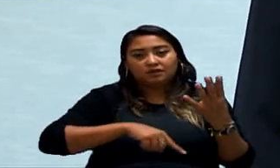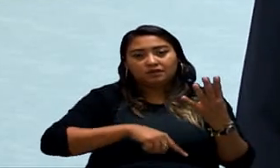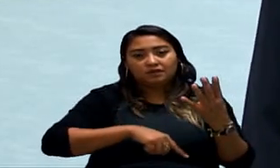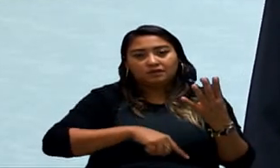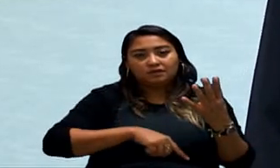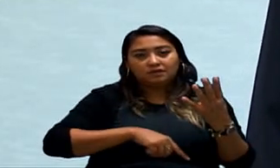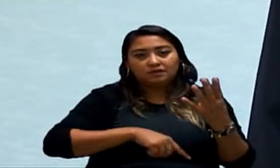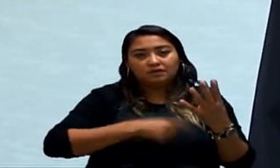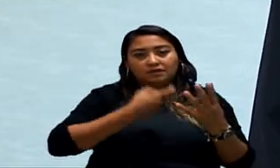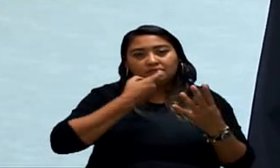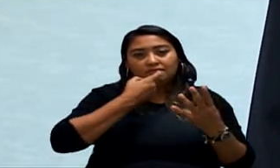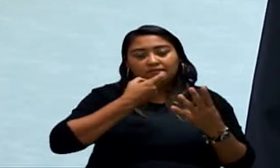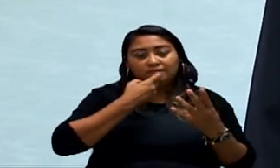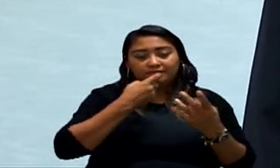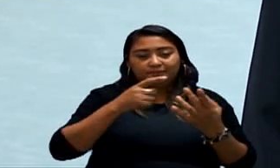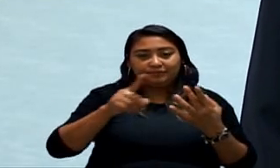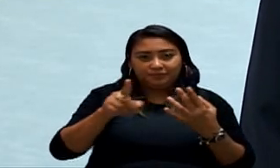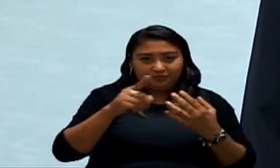quatro odontomóveis.